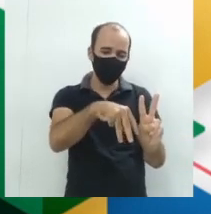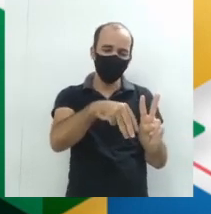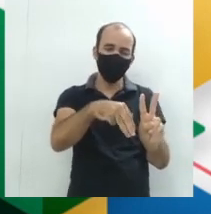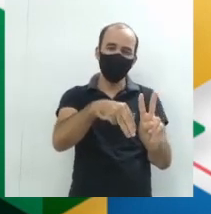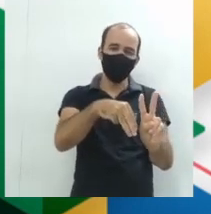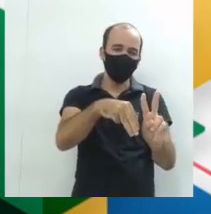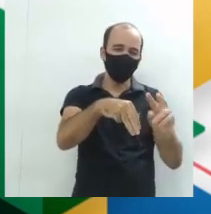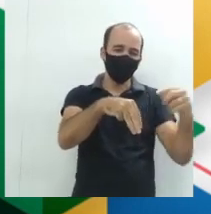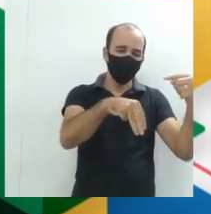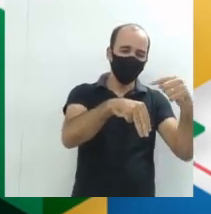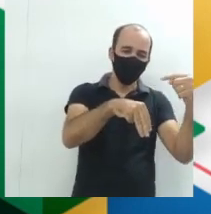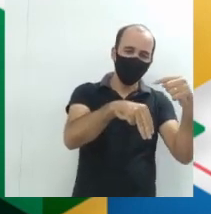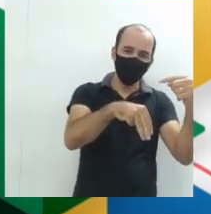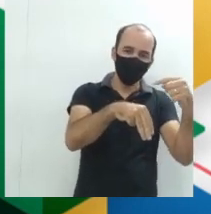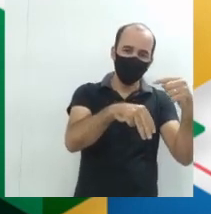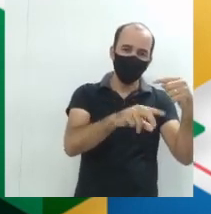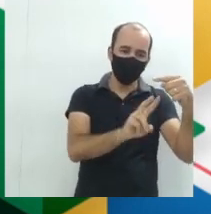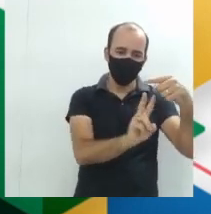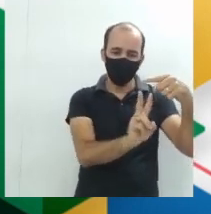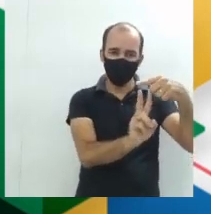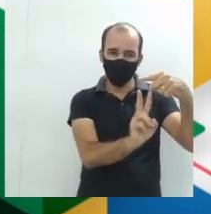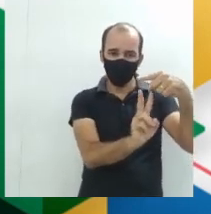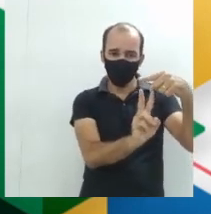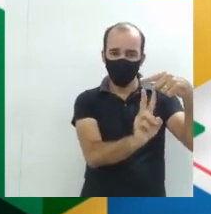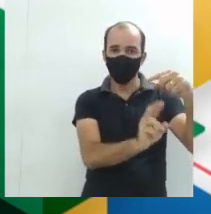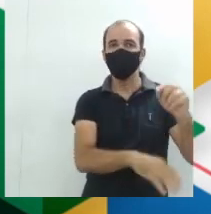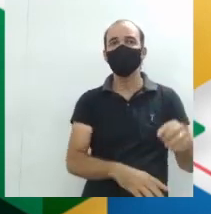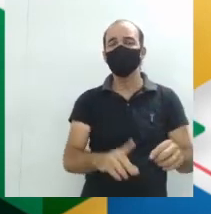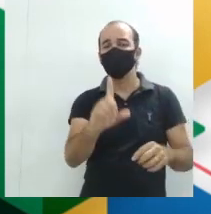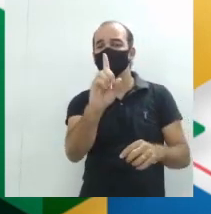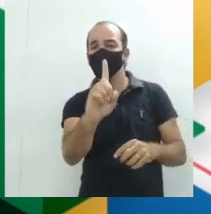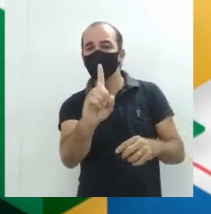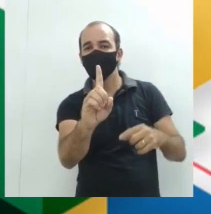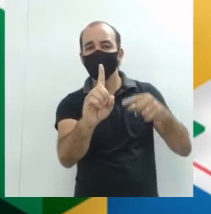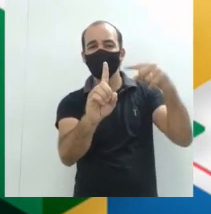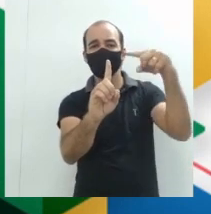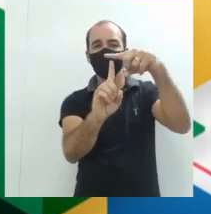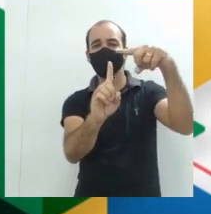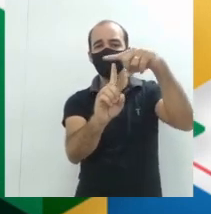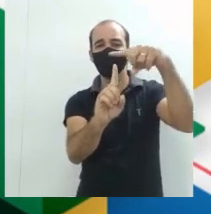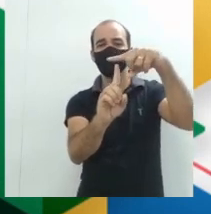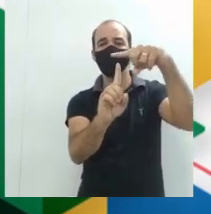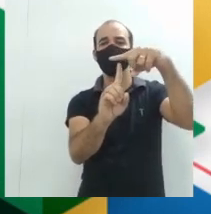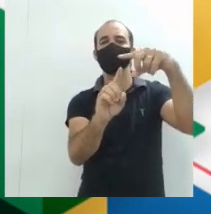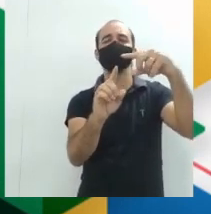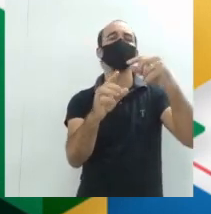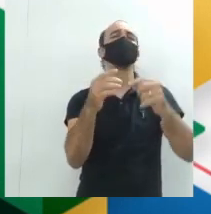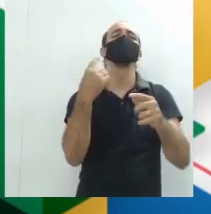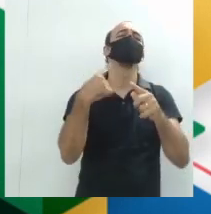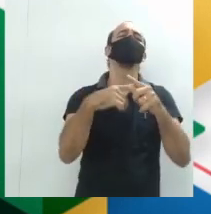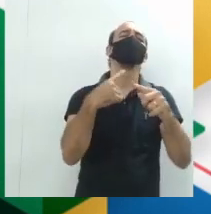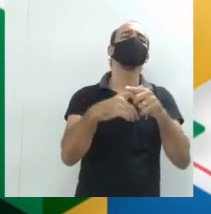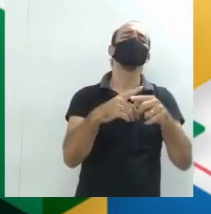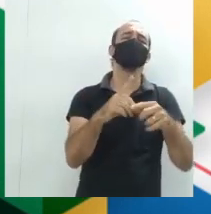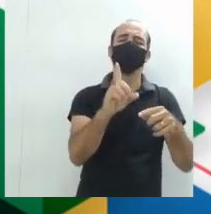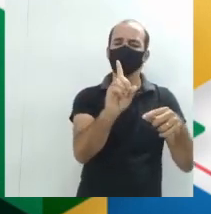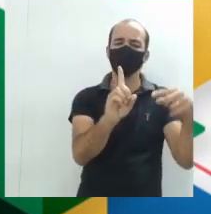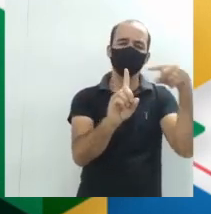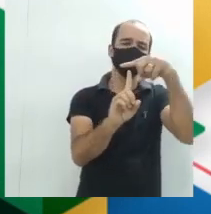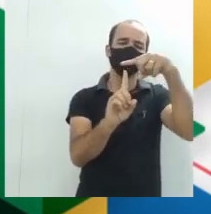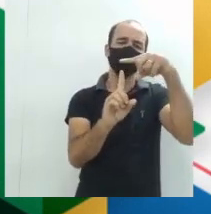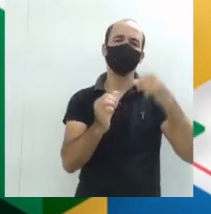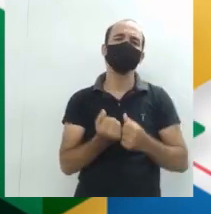ΔT? Um instante para o pensamento. Pense um pouquinho. Por que tem a flechinha em VM? Por que tem